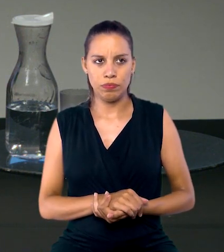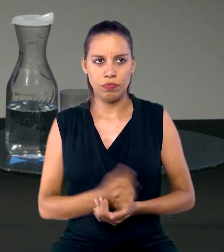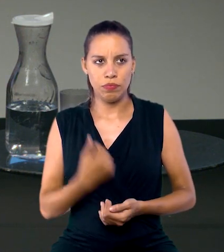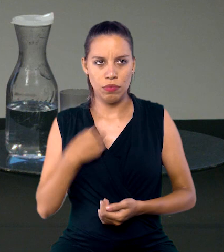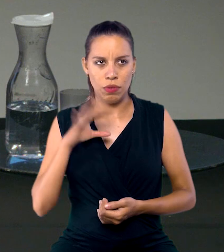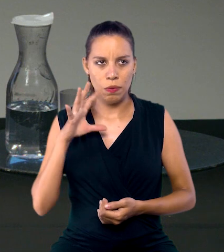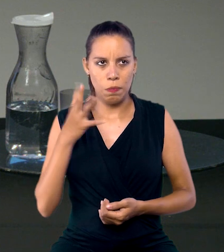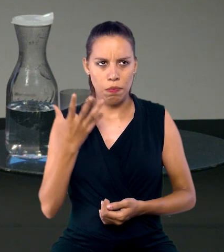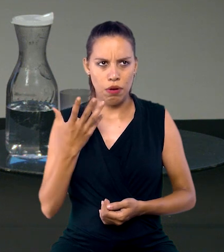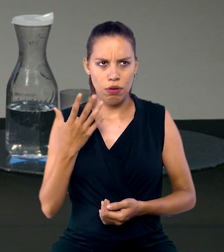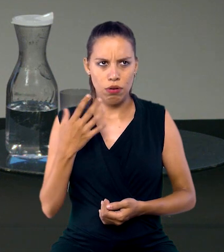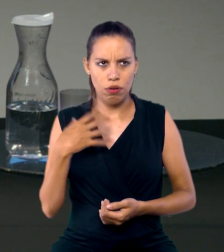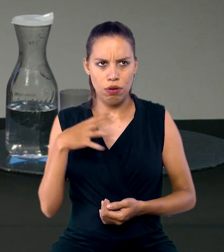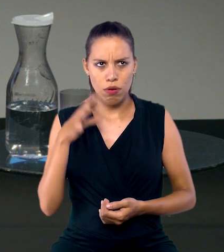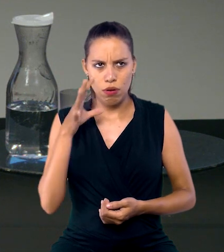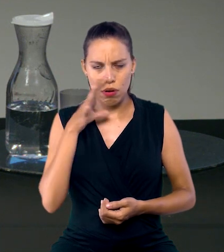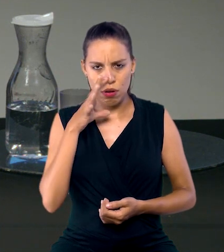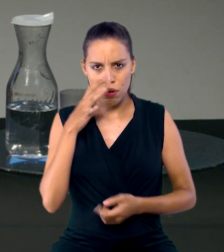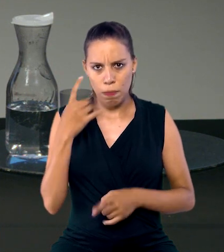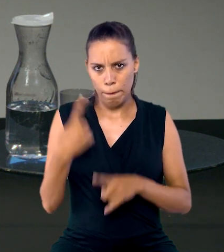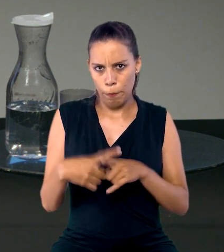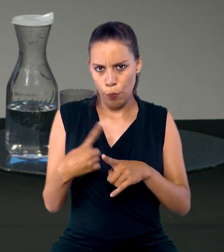eu acho incrível porque